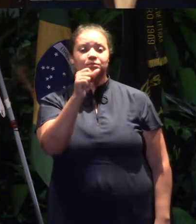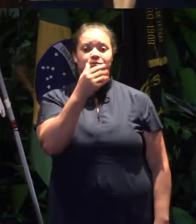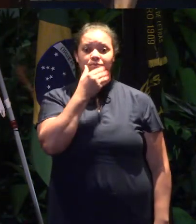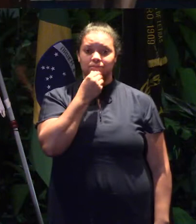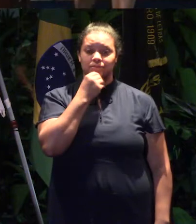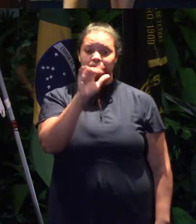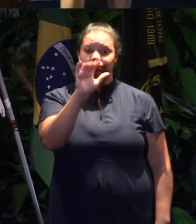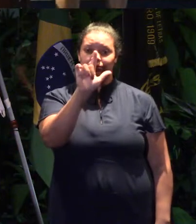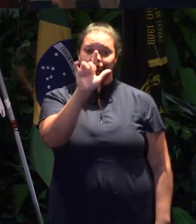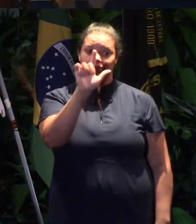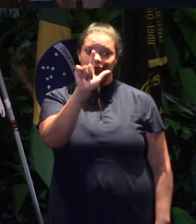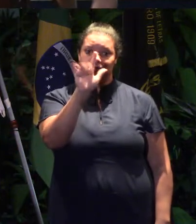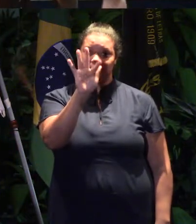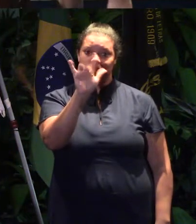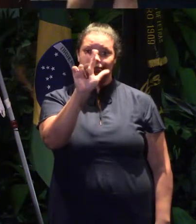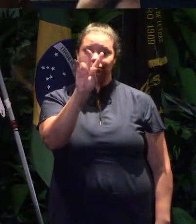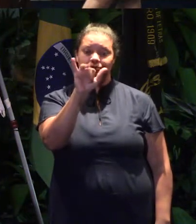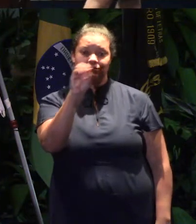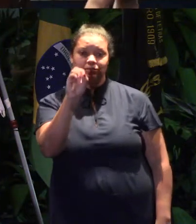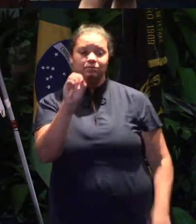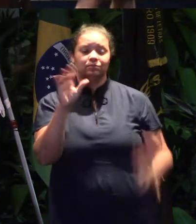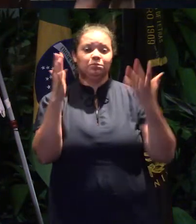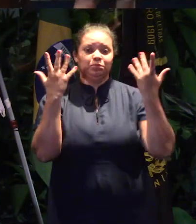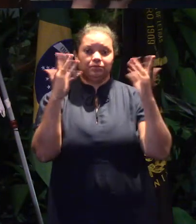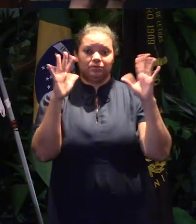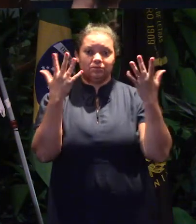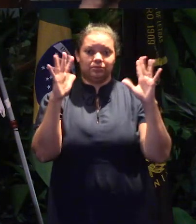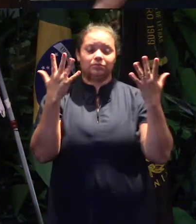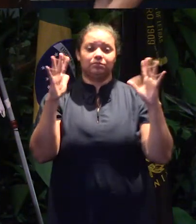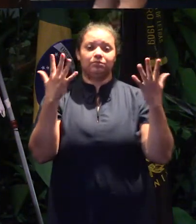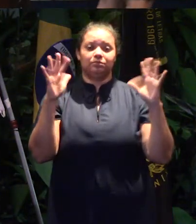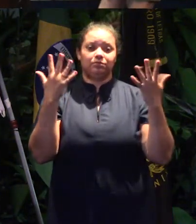Queria pedir palmas para os nossos convidados.